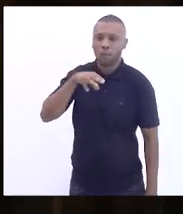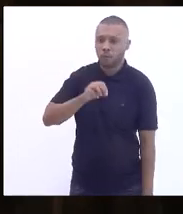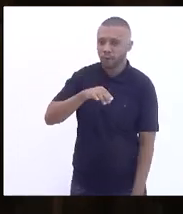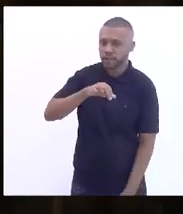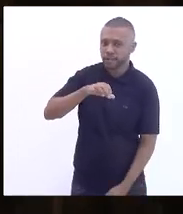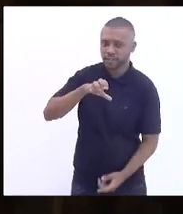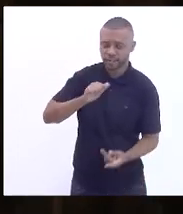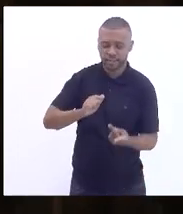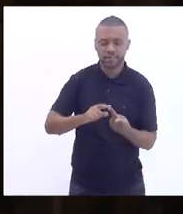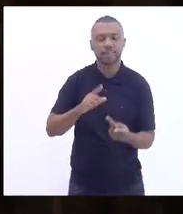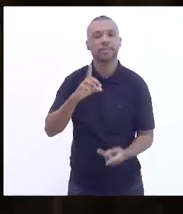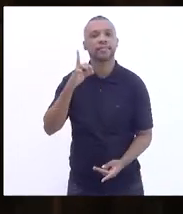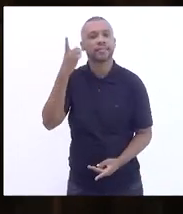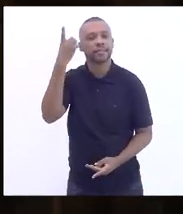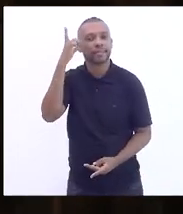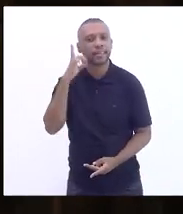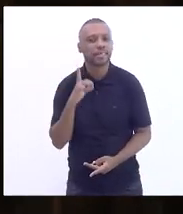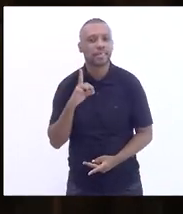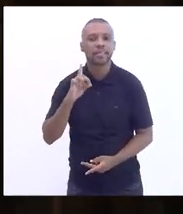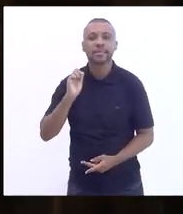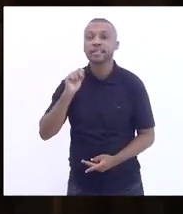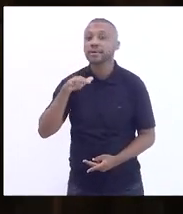Dane é